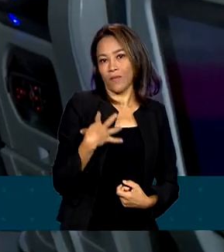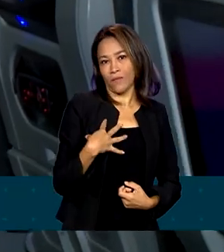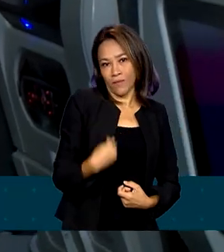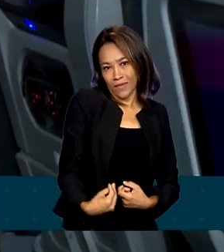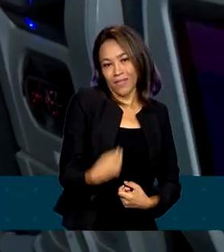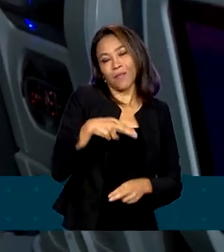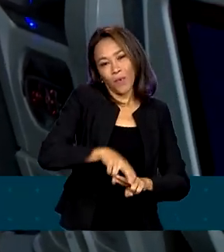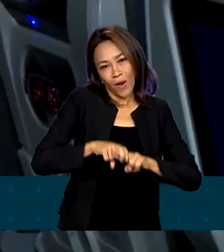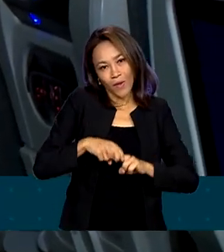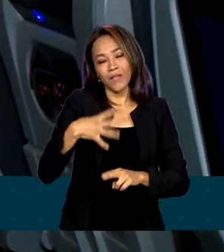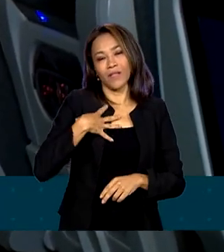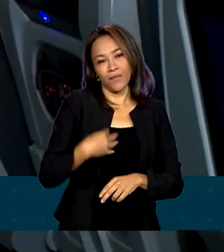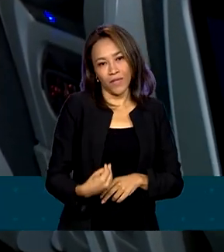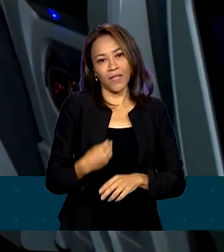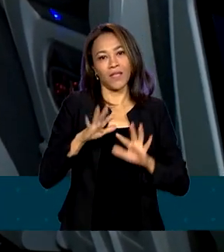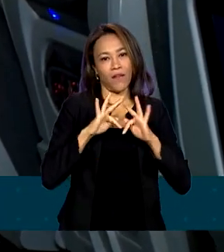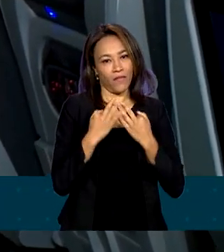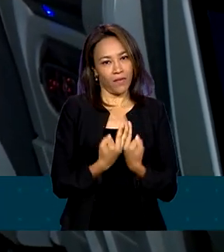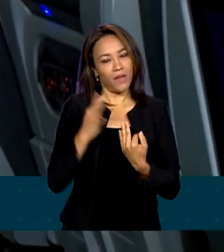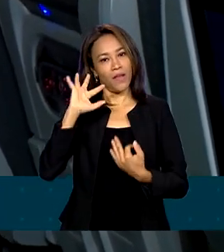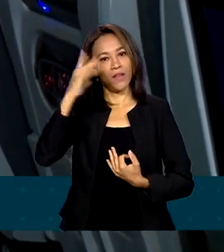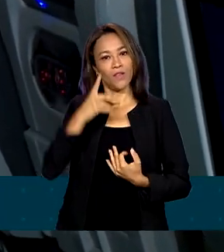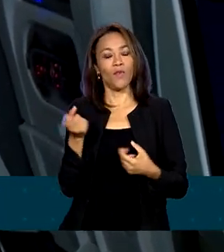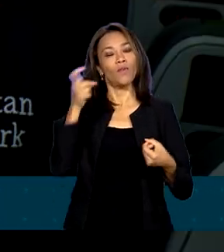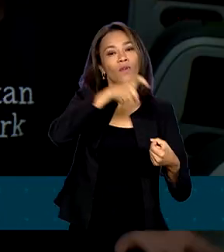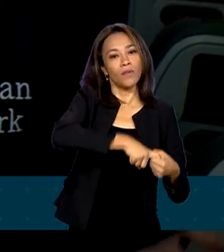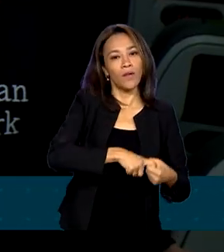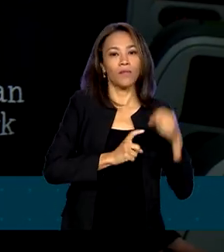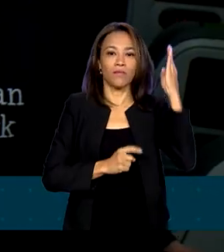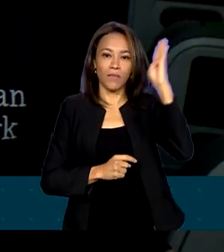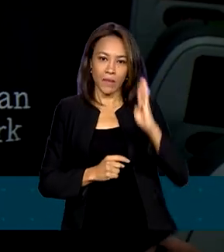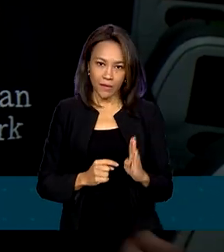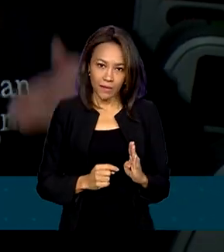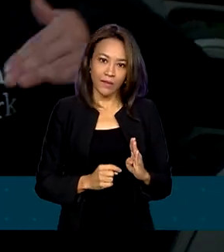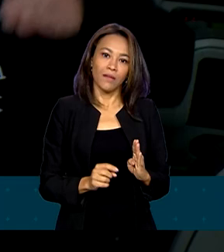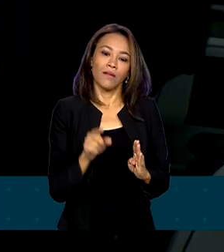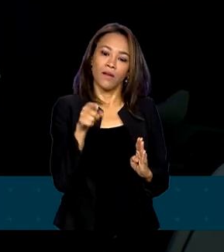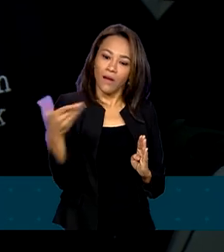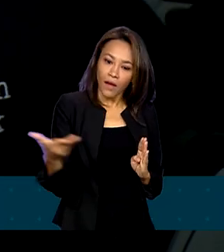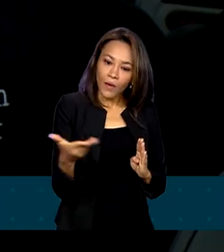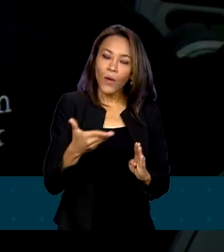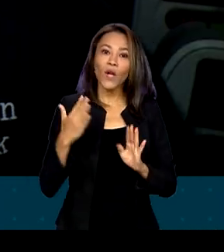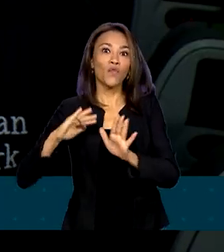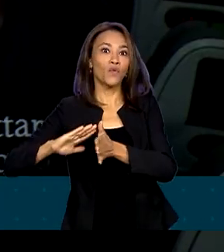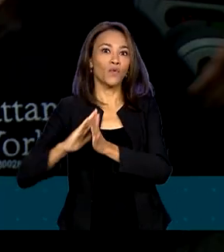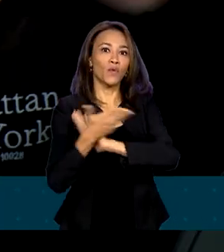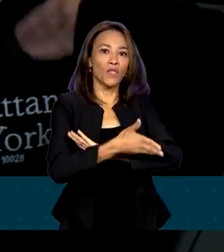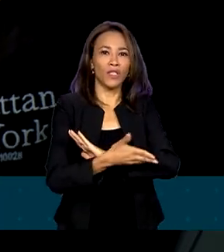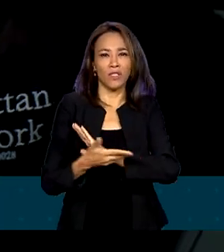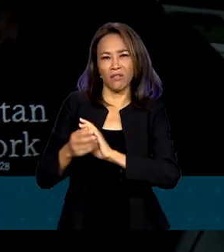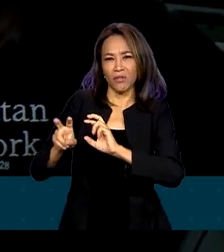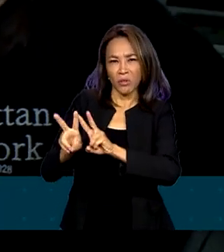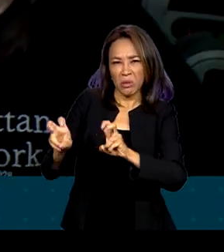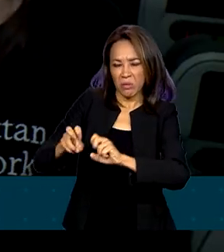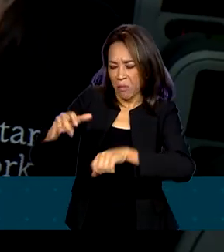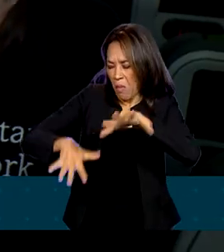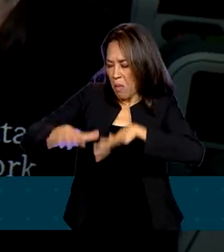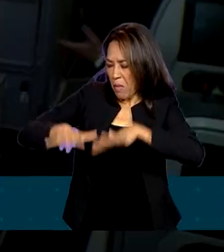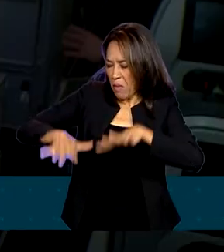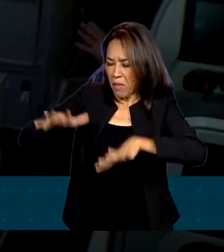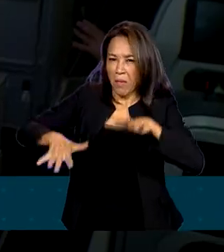causa delas que a família está de volta ao país. Dessa vez, fugindo dos tremores de terra na